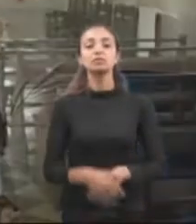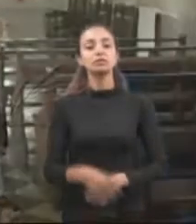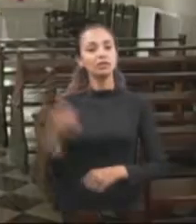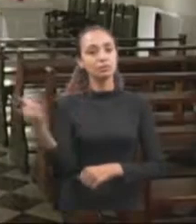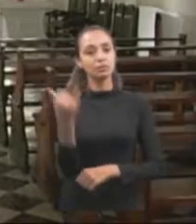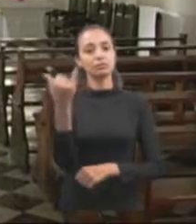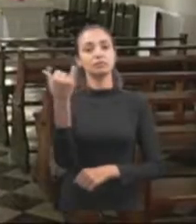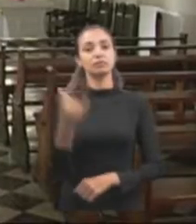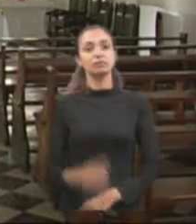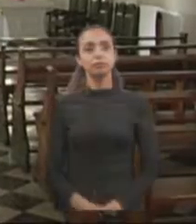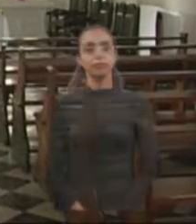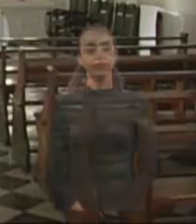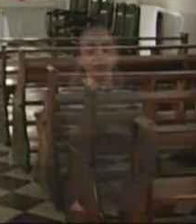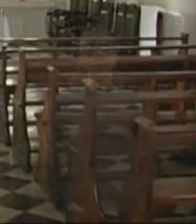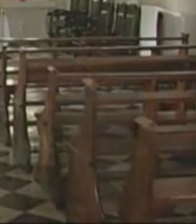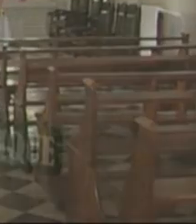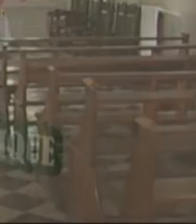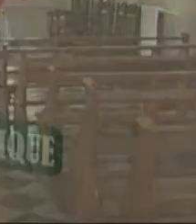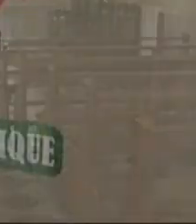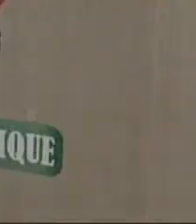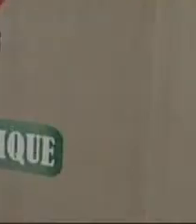importante.